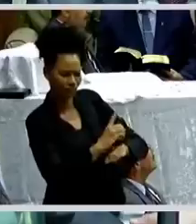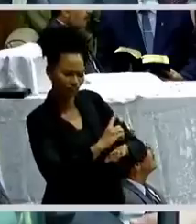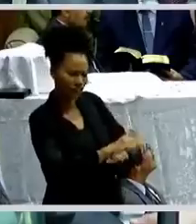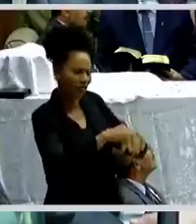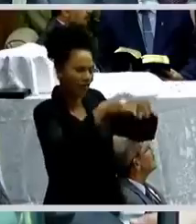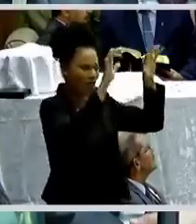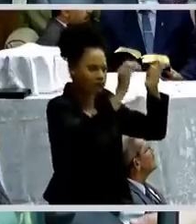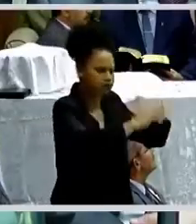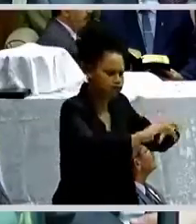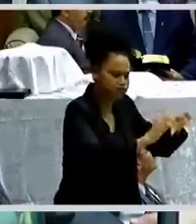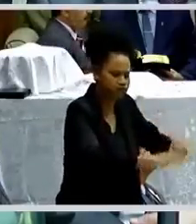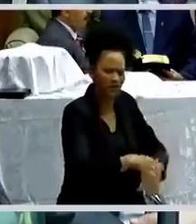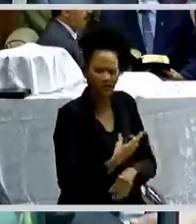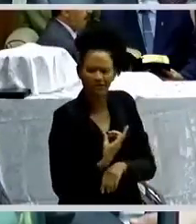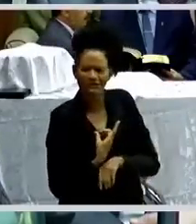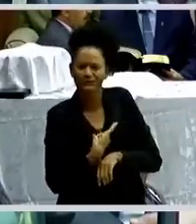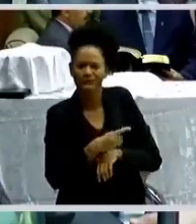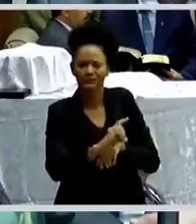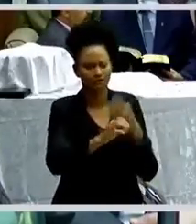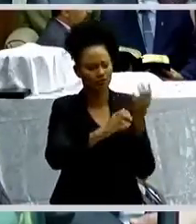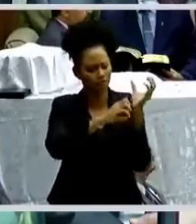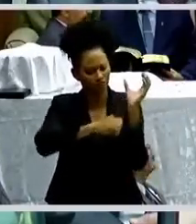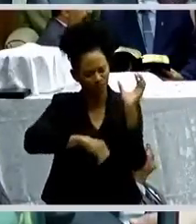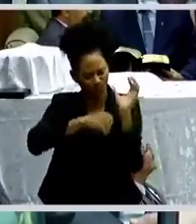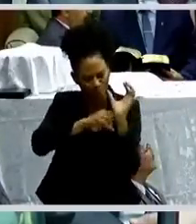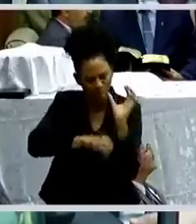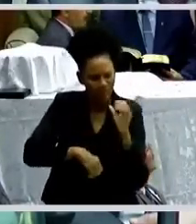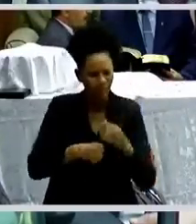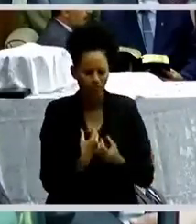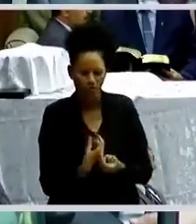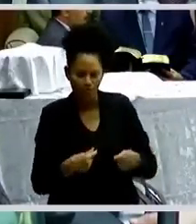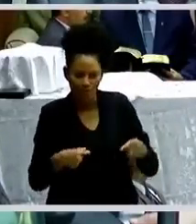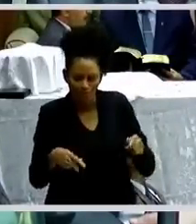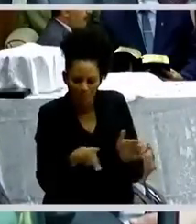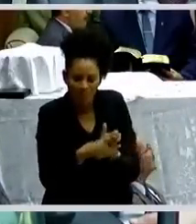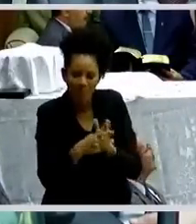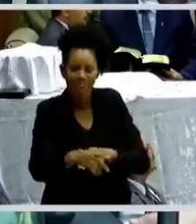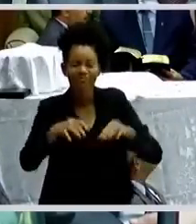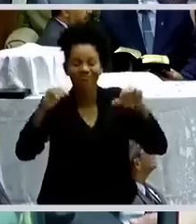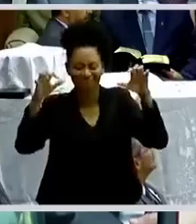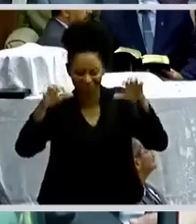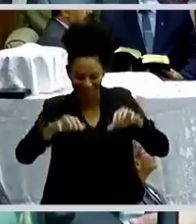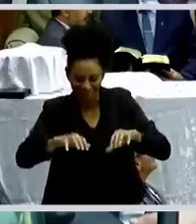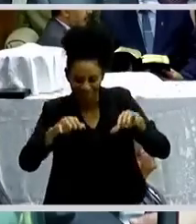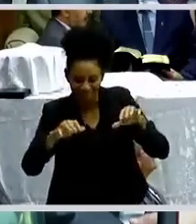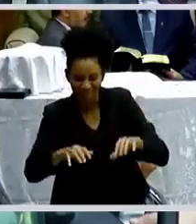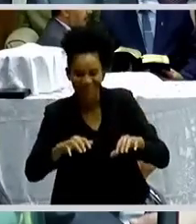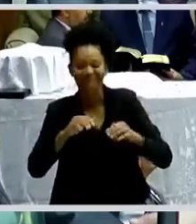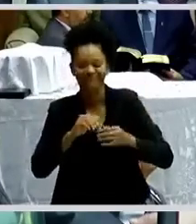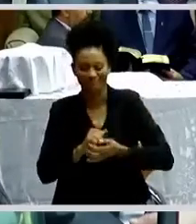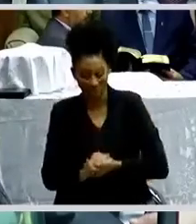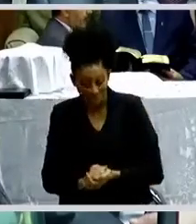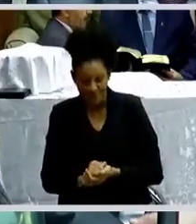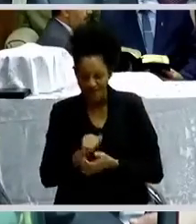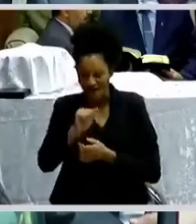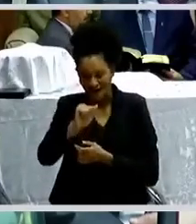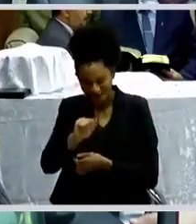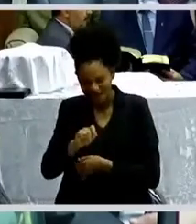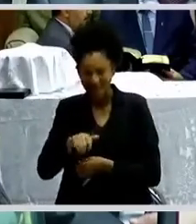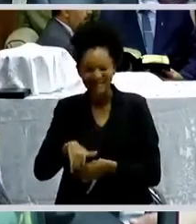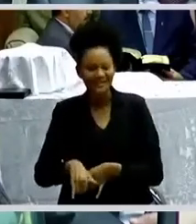à colheita, à chuva, Israel conhecia o Deus Yahvé como Deus que